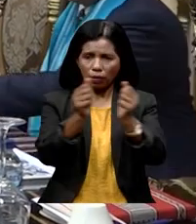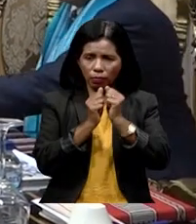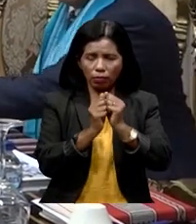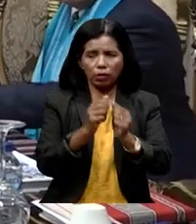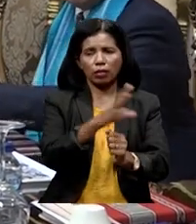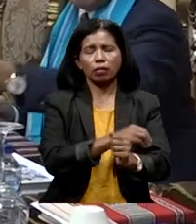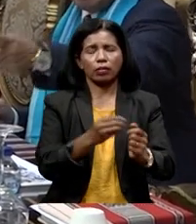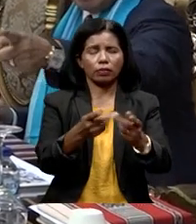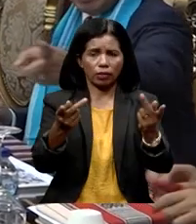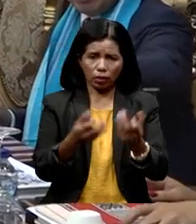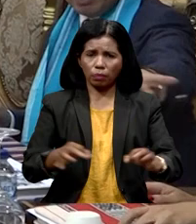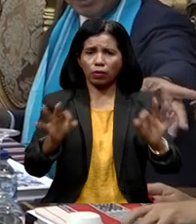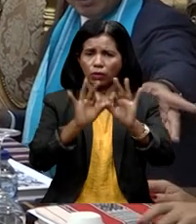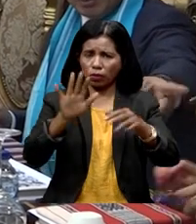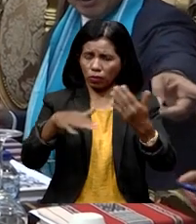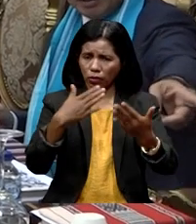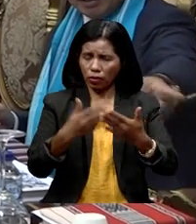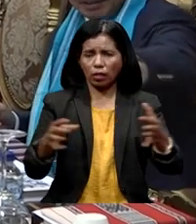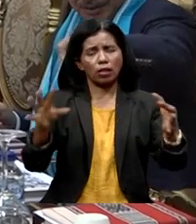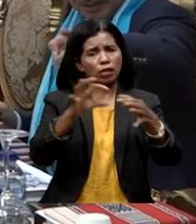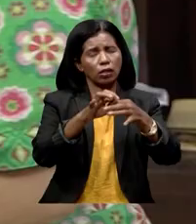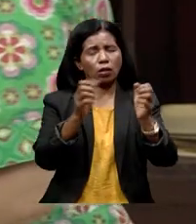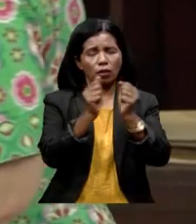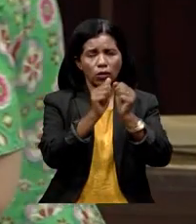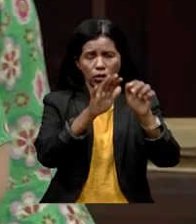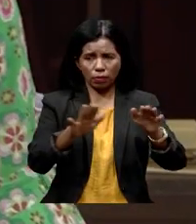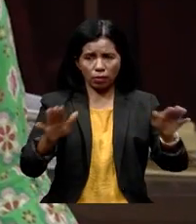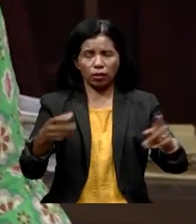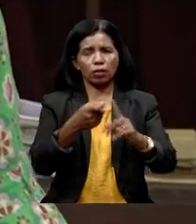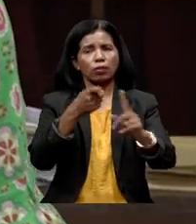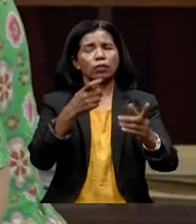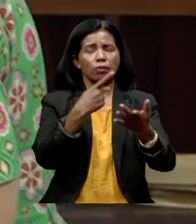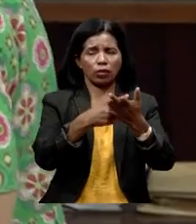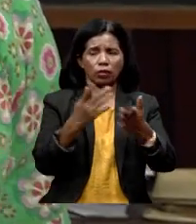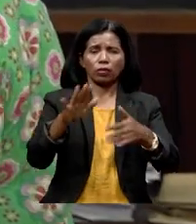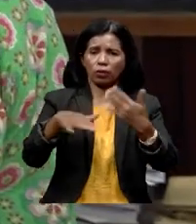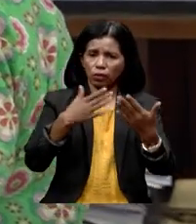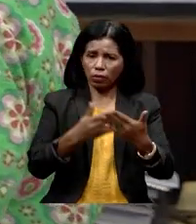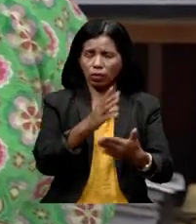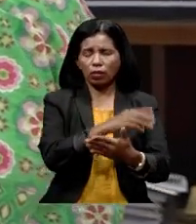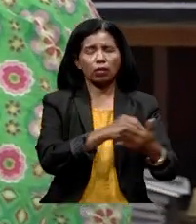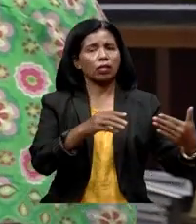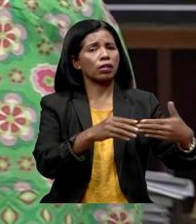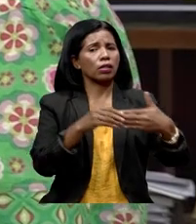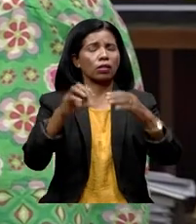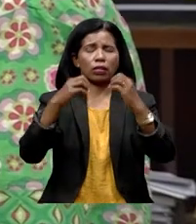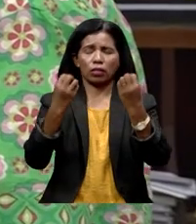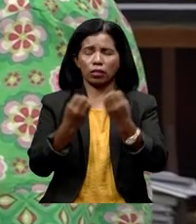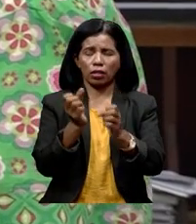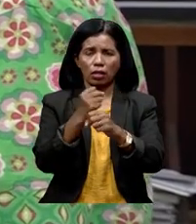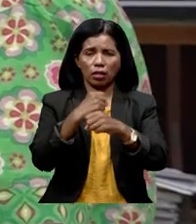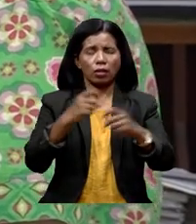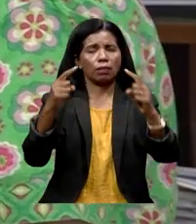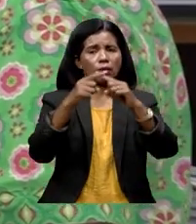a área importante será ligado ao Labaric, Liuba, impacto desse projeto, a organização refere a Lauba